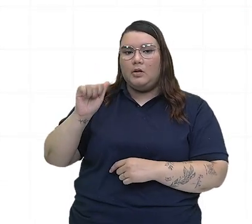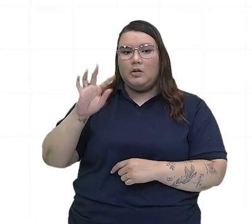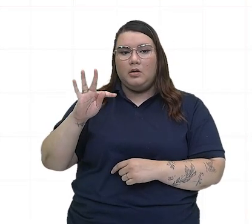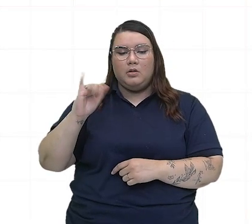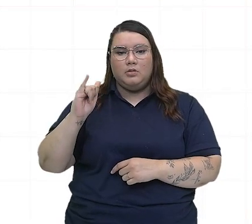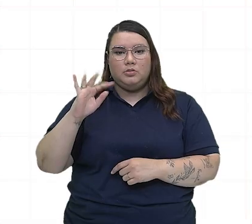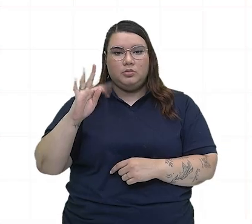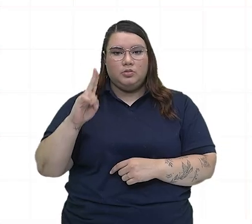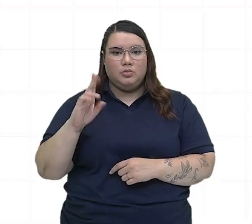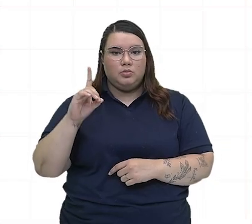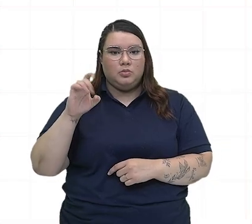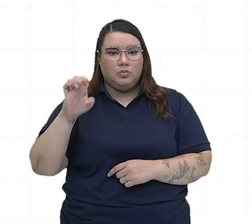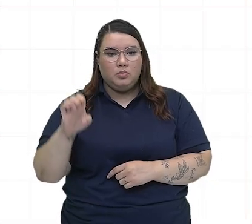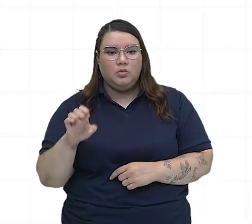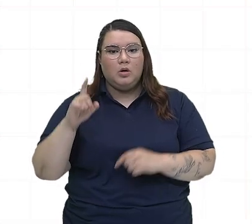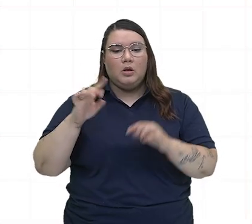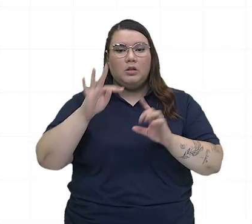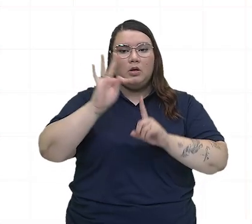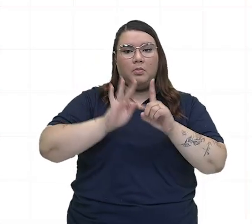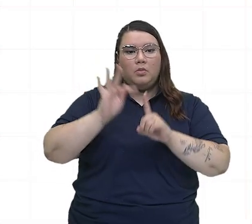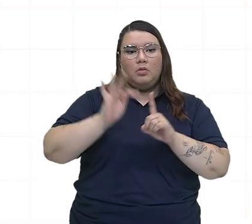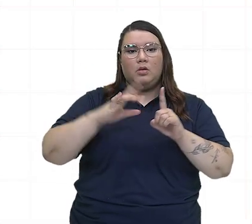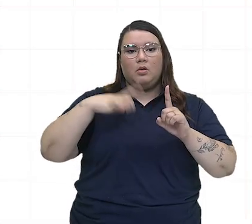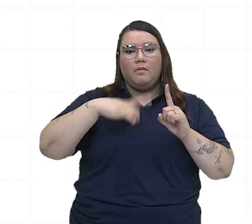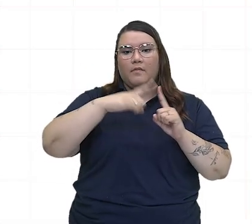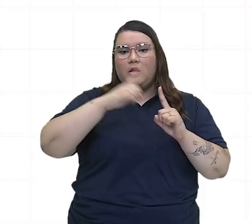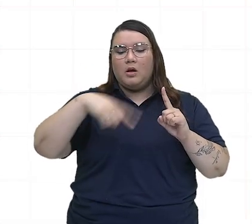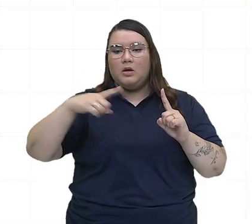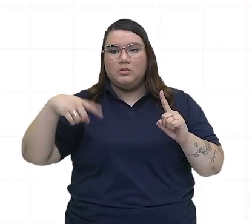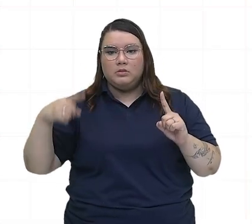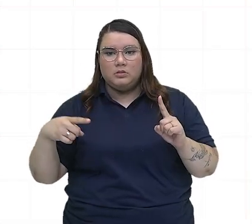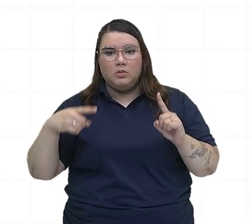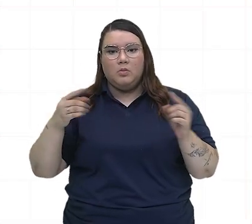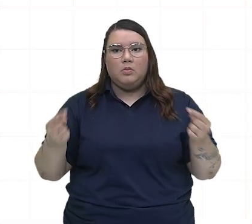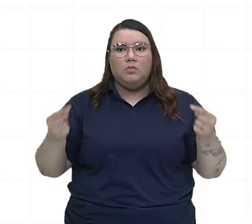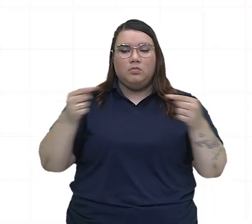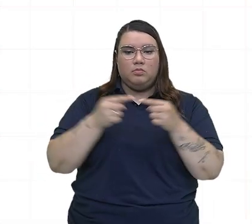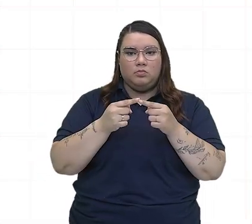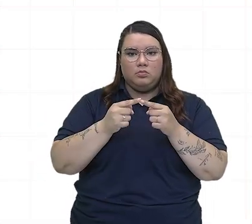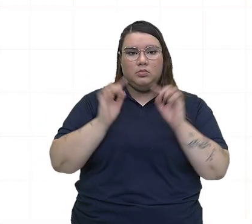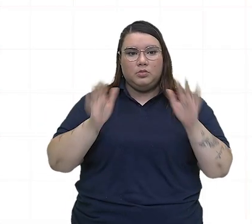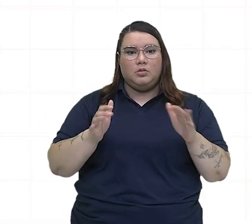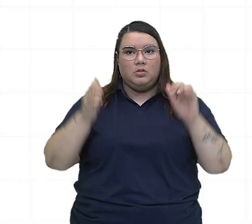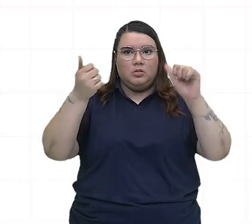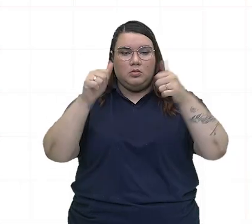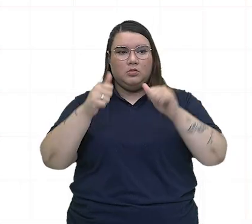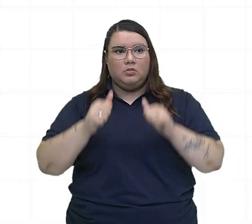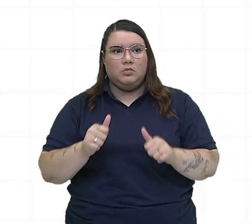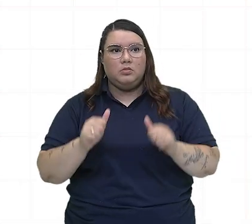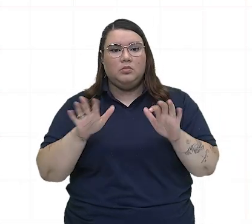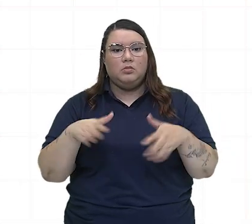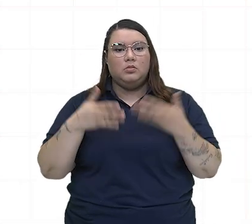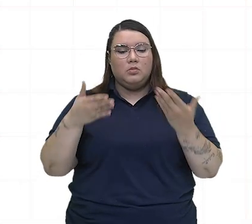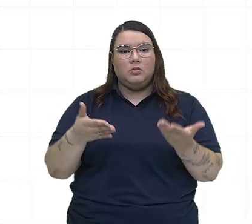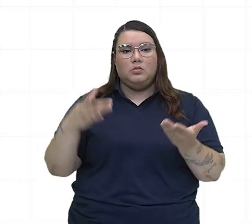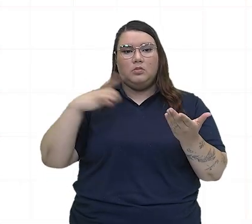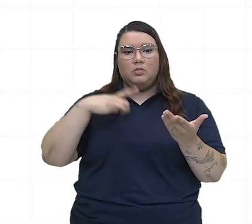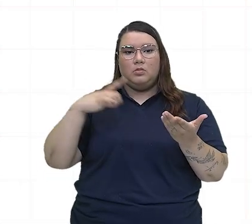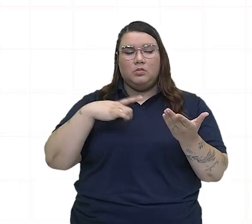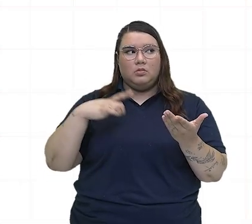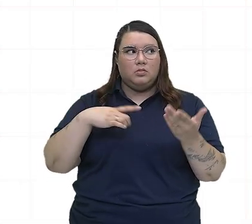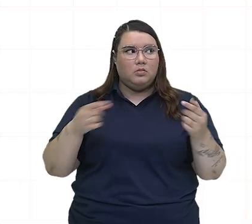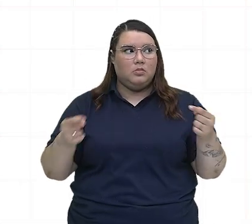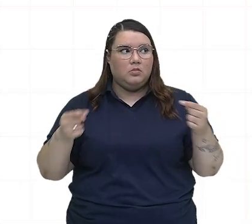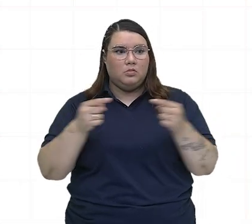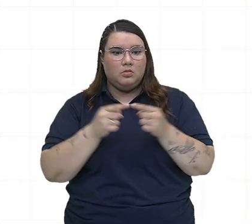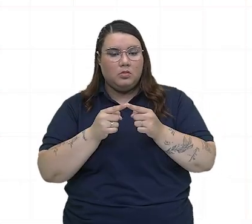a temperatura varia conforme a latitude. Então, a gente já analisou isso. Quando a gente tem a questão